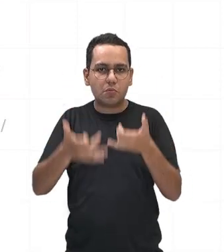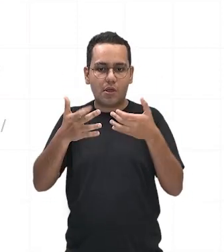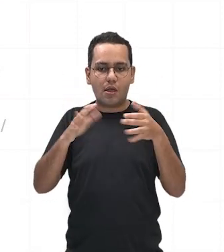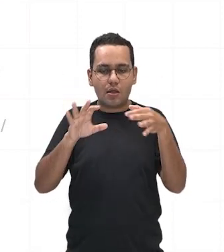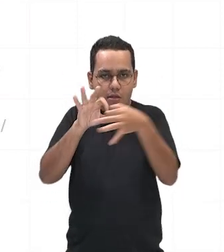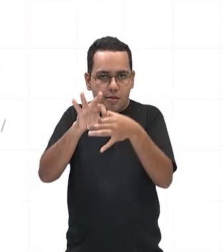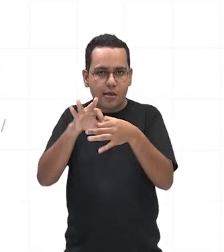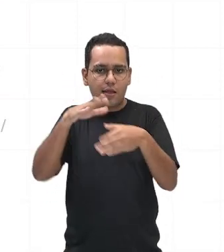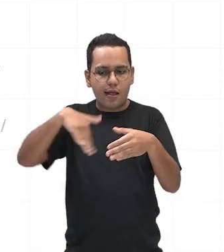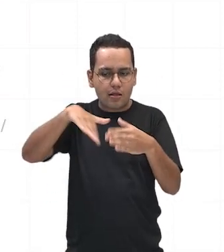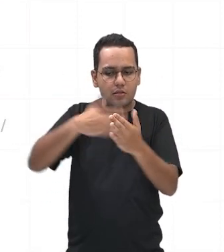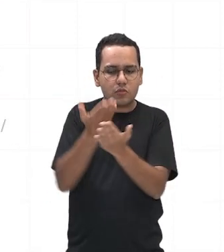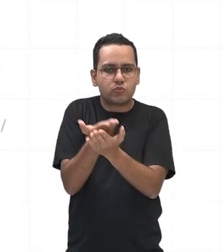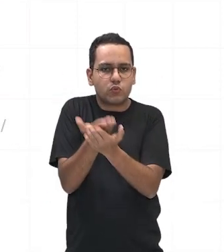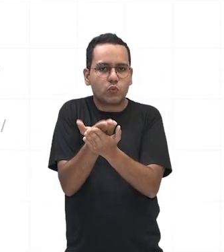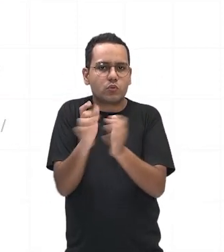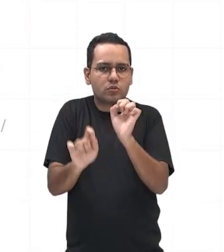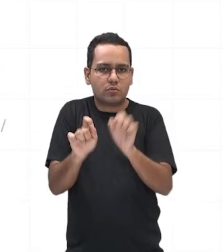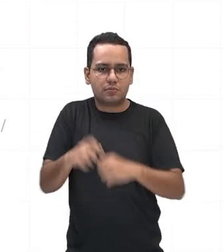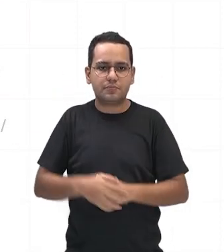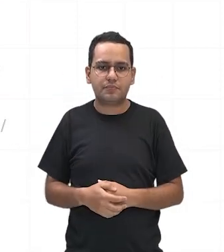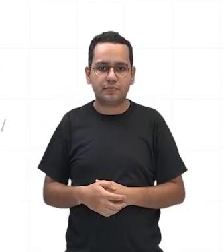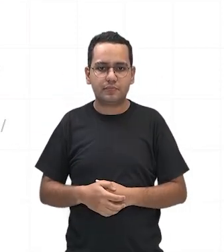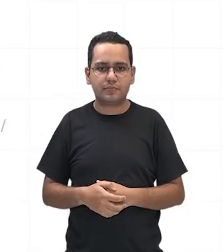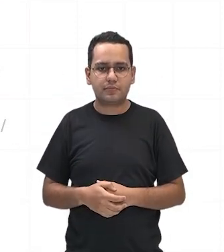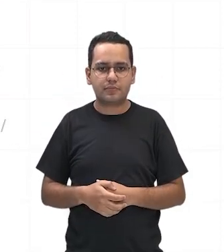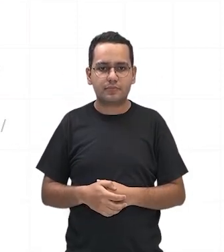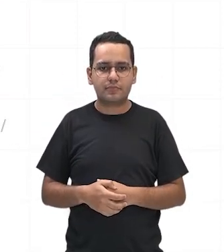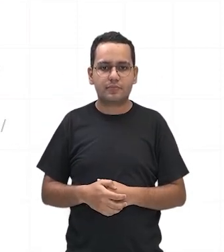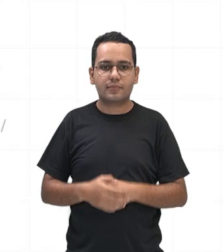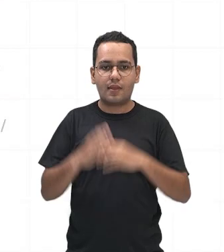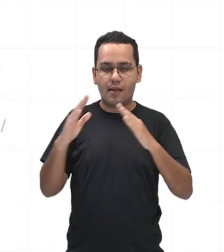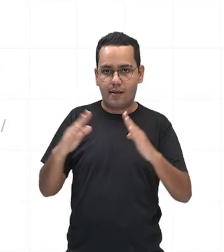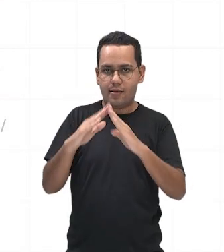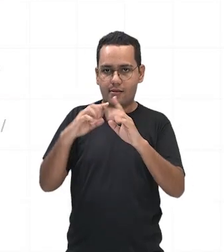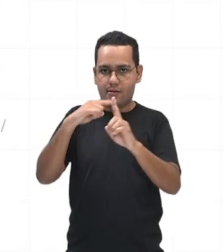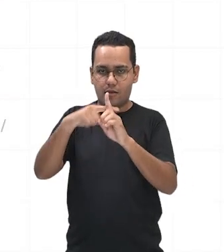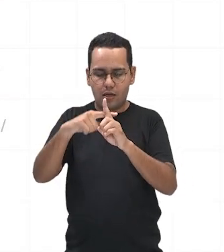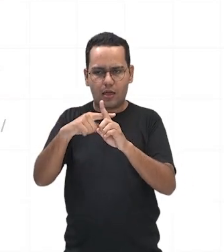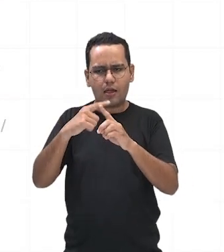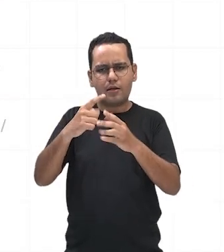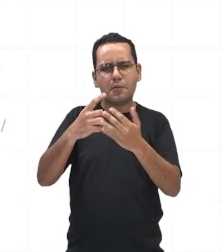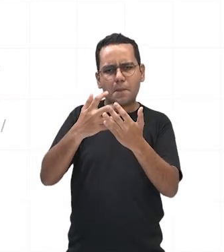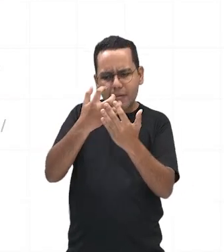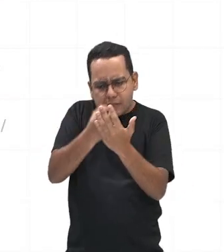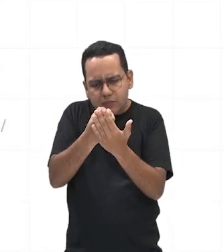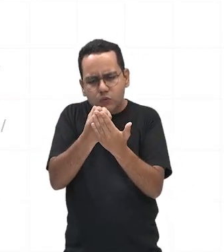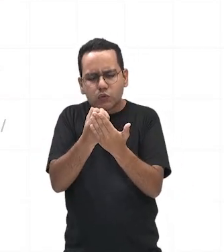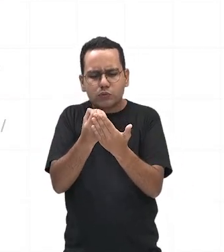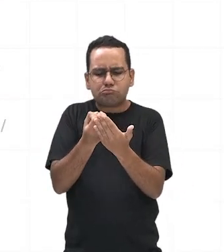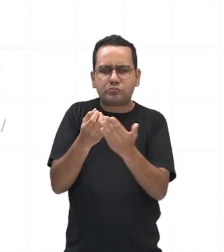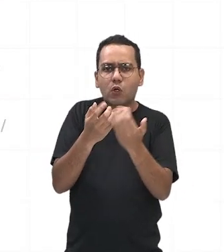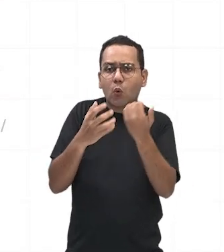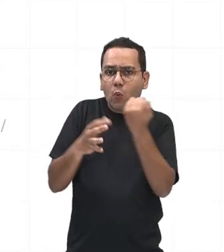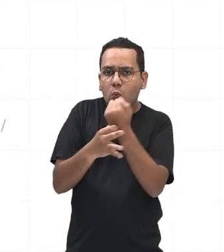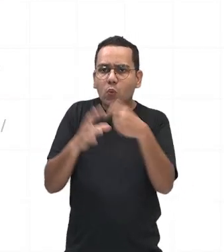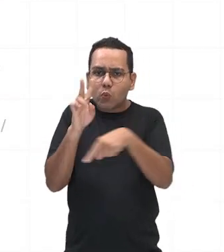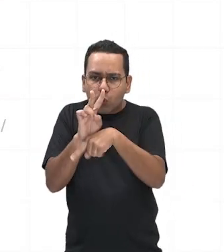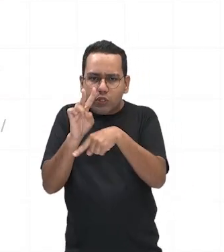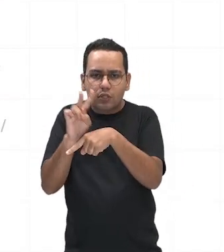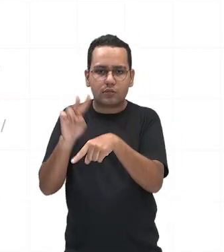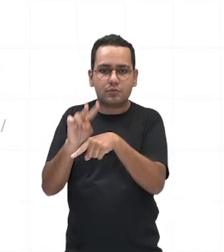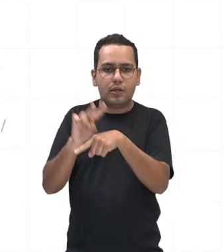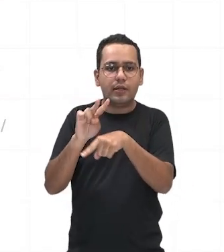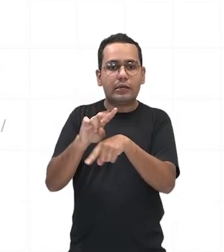certo é que a igreja apreciou, preservou, estudou e ensinou as obras dos antigos que,